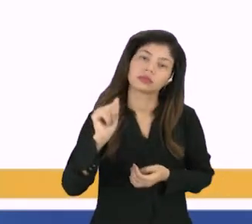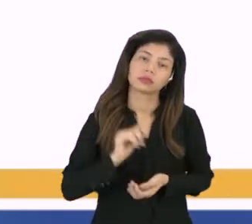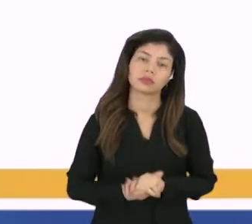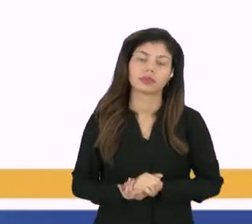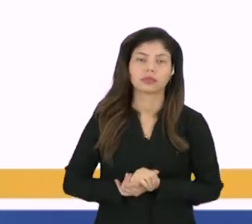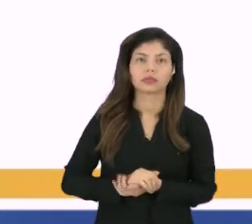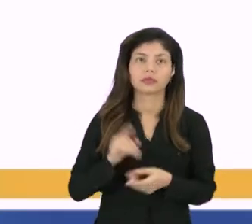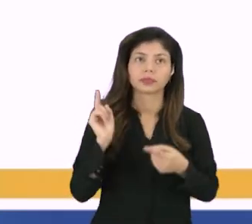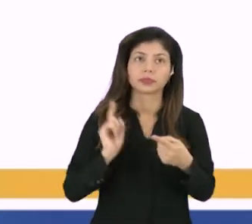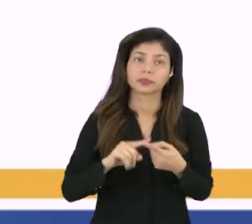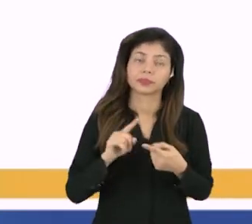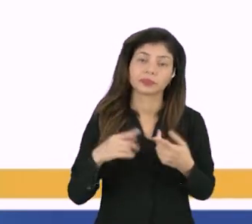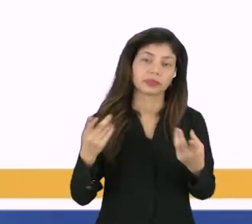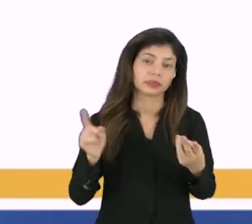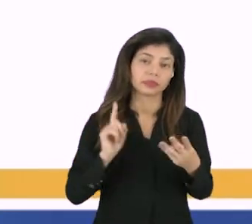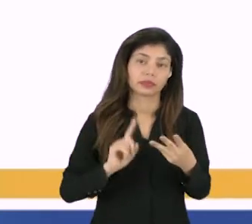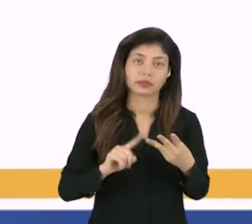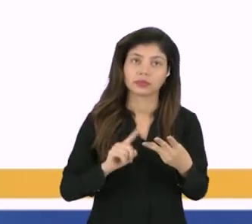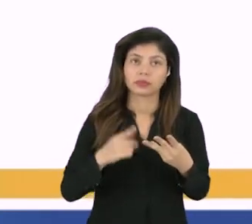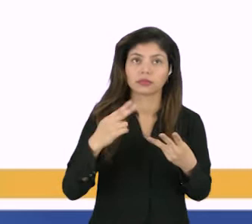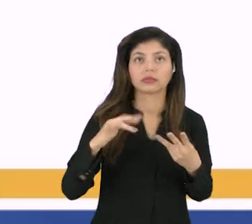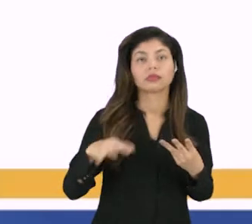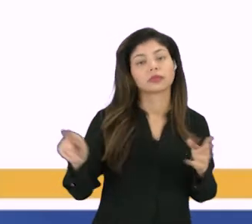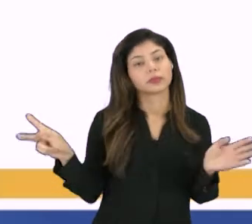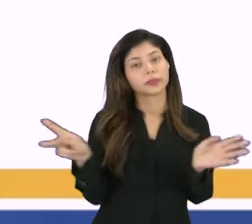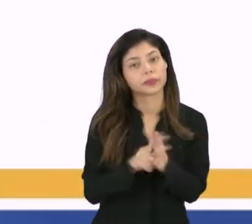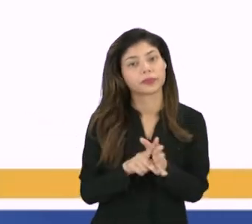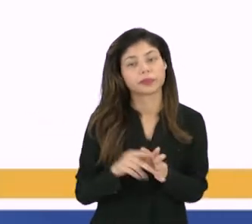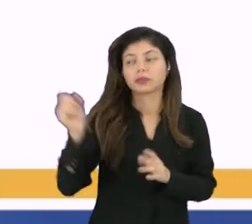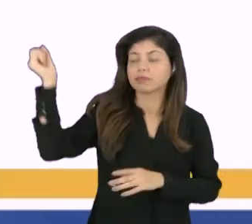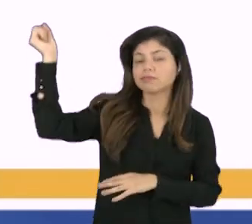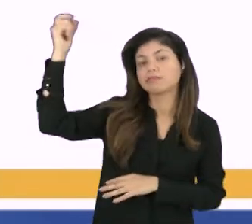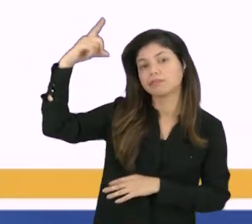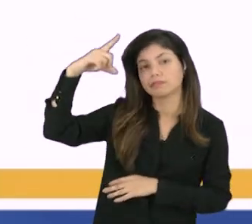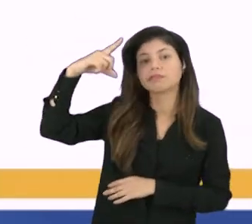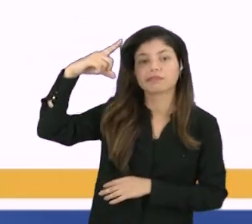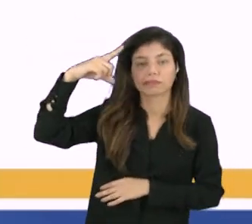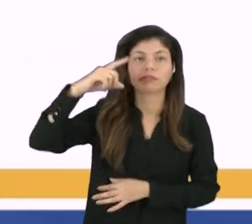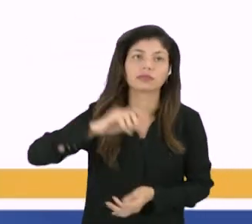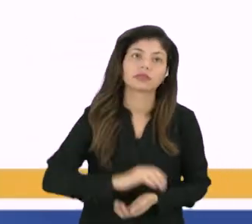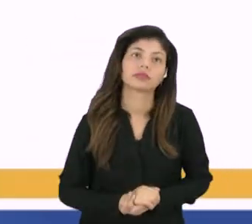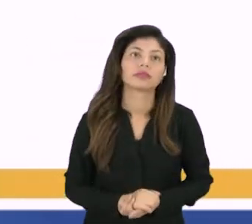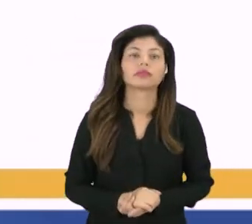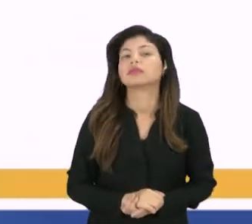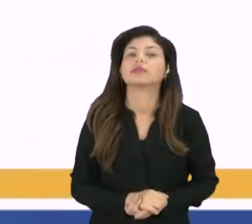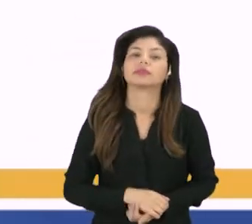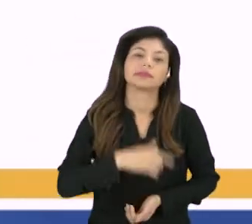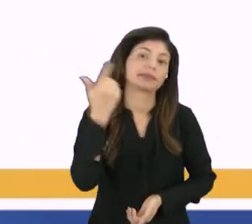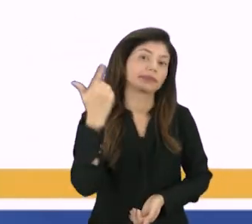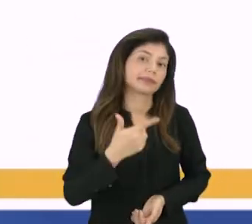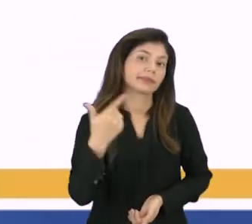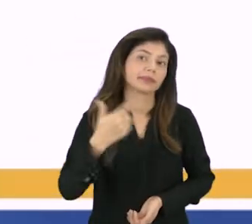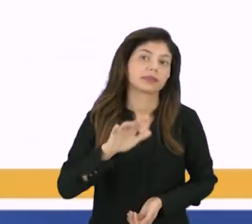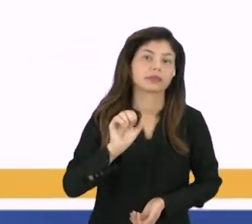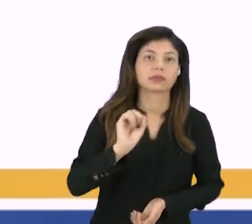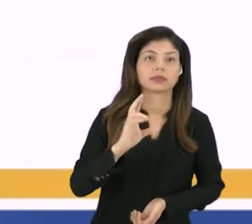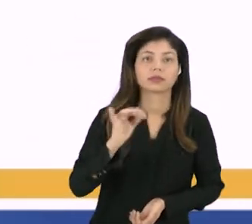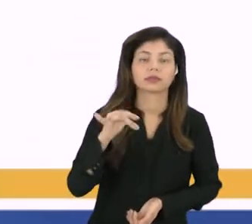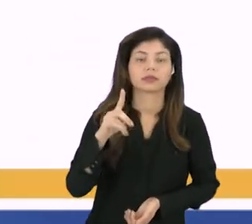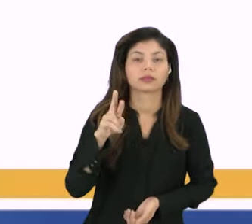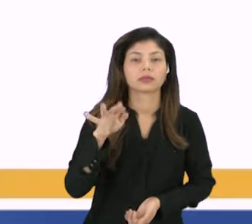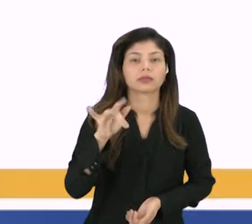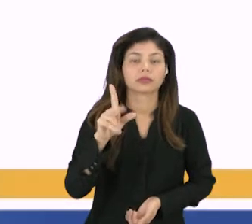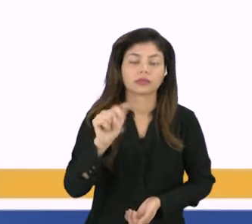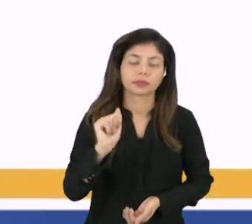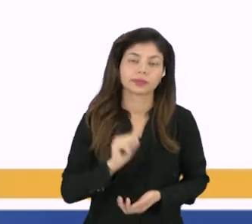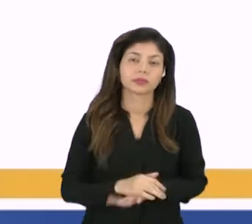e secundária? Primária, pessoal, já li o próprio Sol. O próprio Sol é uma fonte primária. A fonte secundária são as fontes que